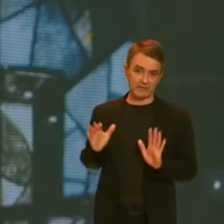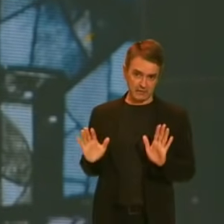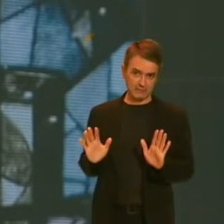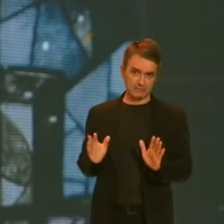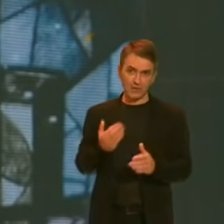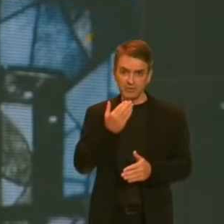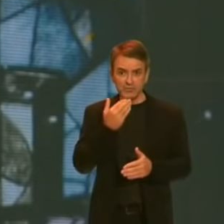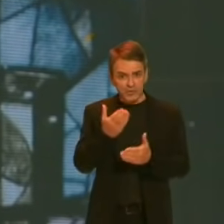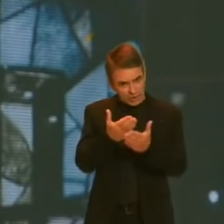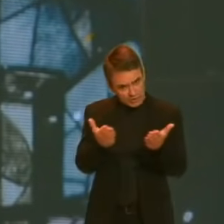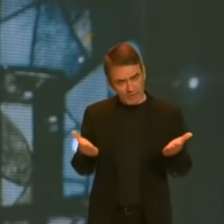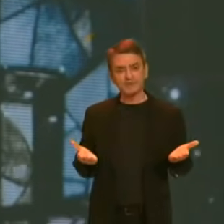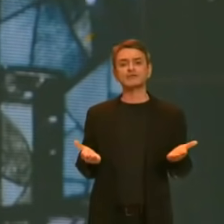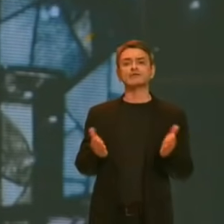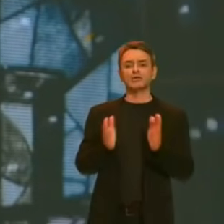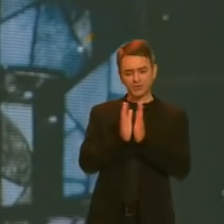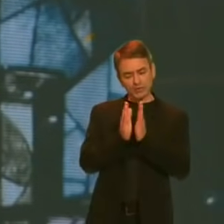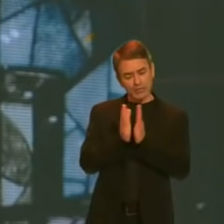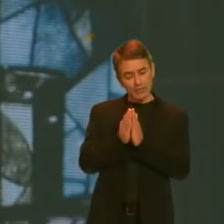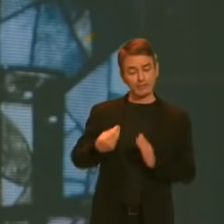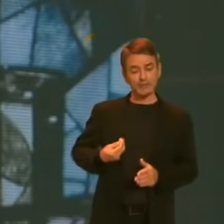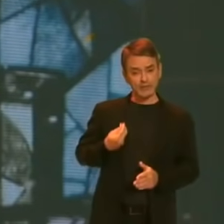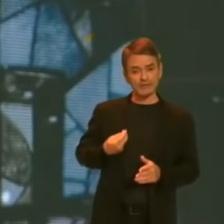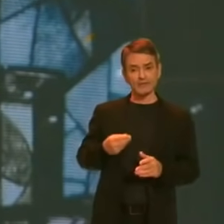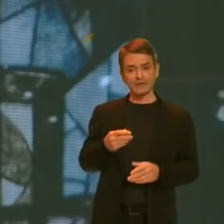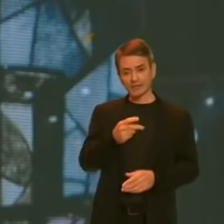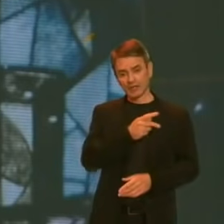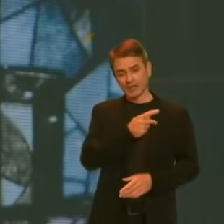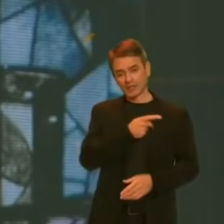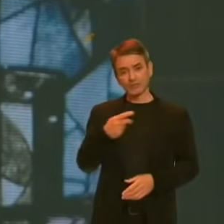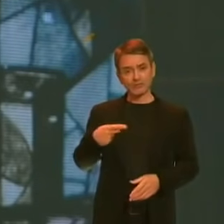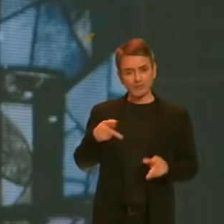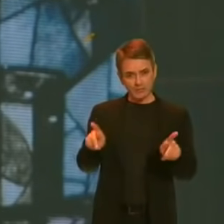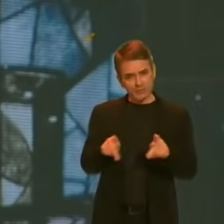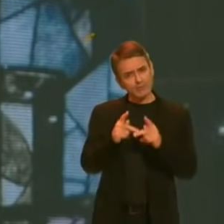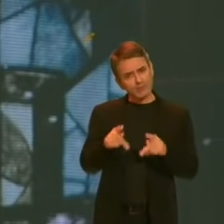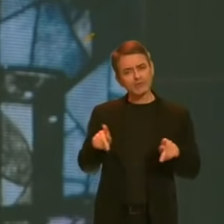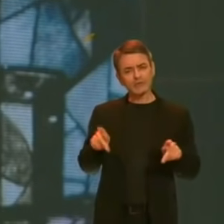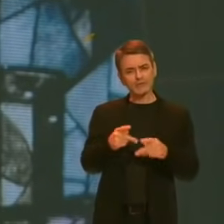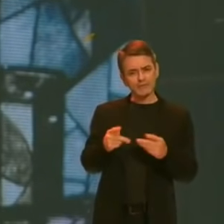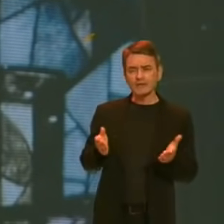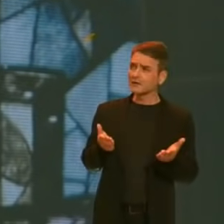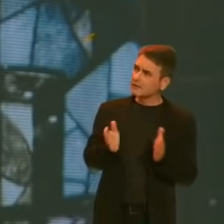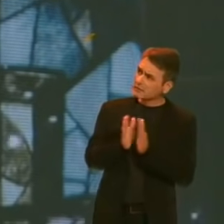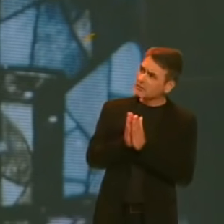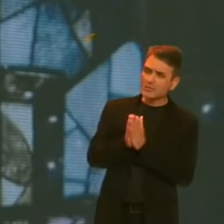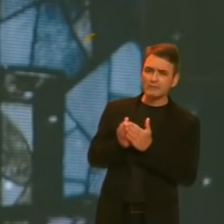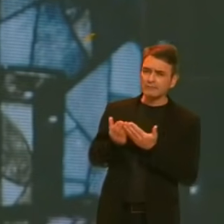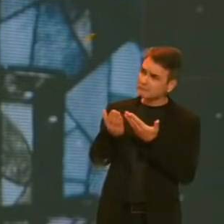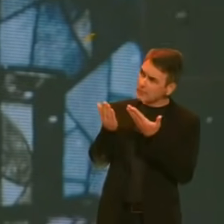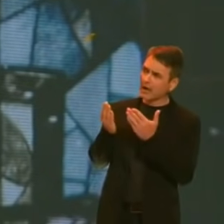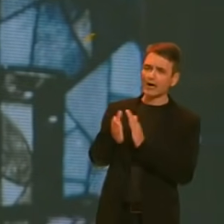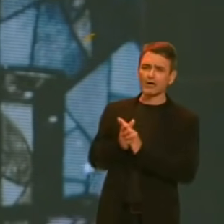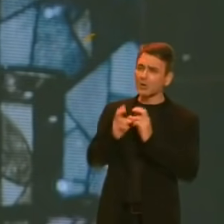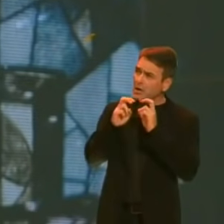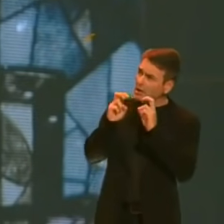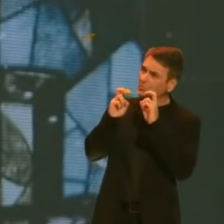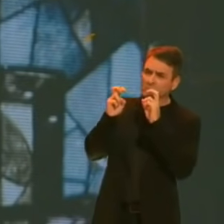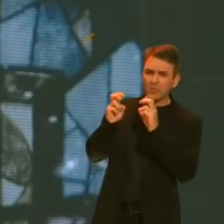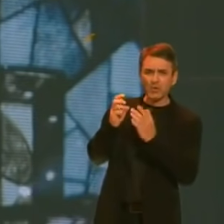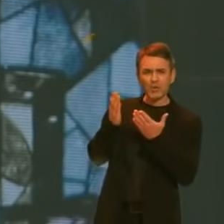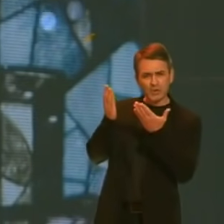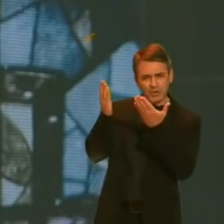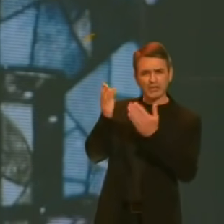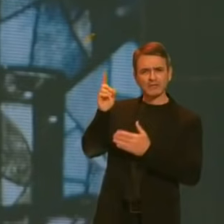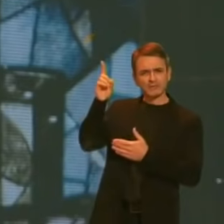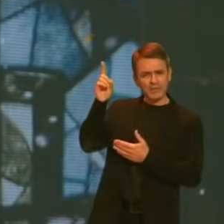igreja a estar orando pelo pastor Paulo Davi, que você leve esse assunto na presença de Deus. Vamos levantar um clamor diante do